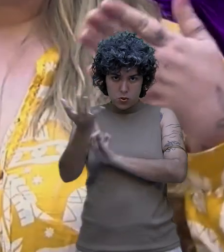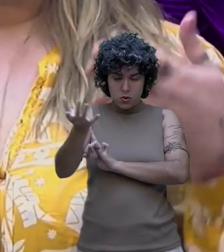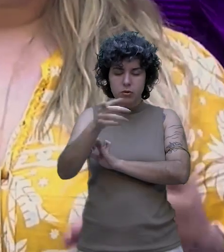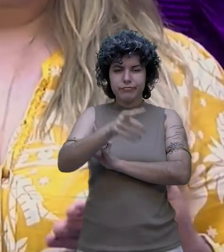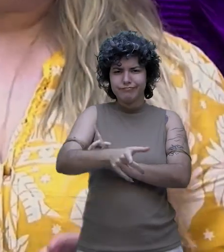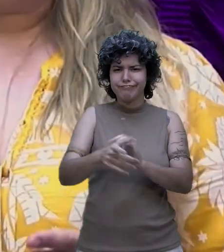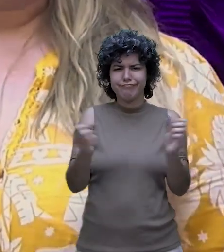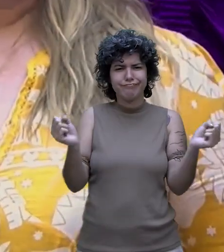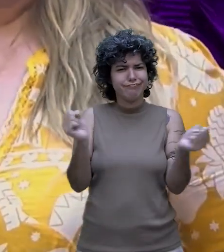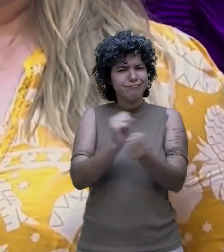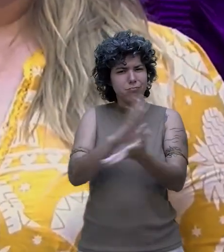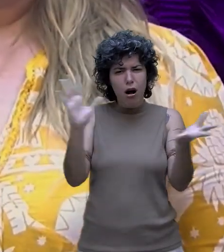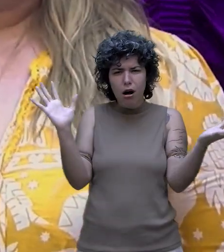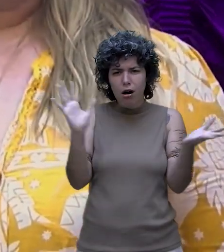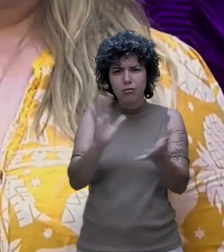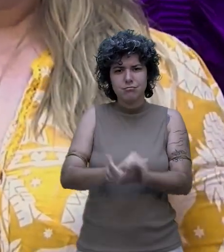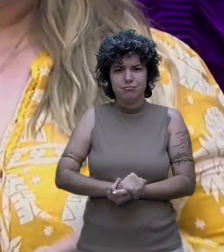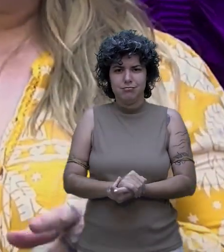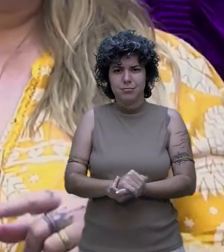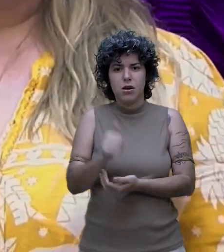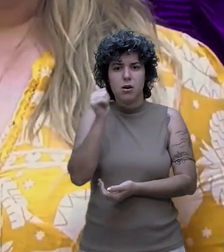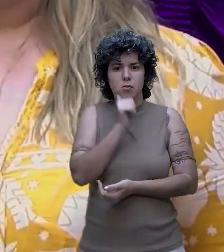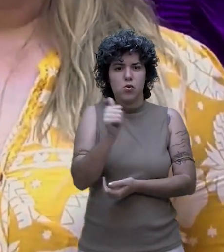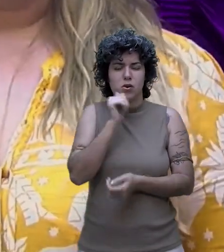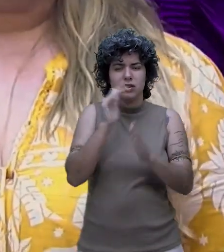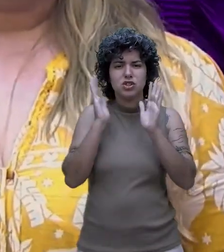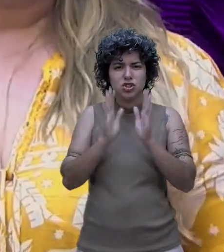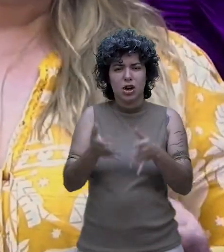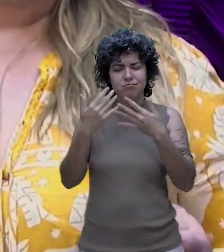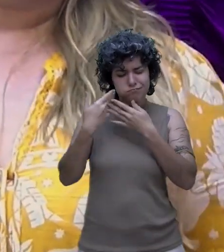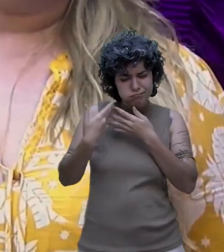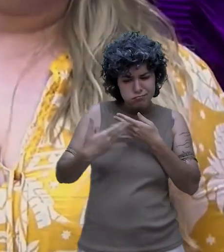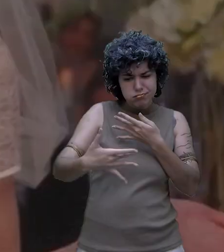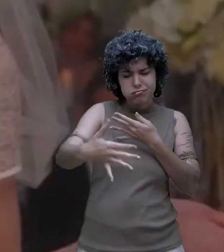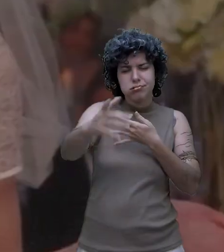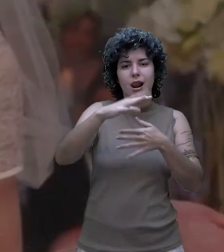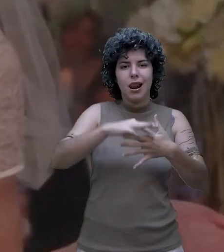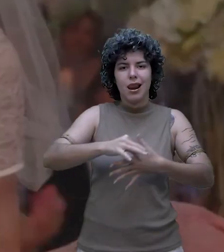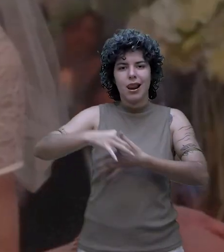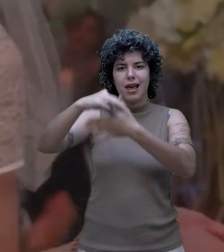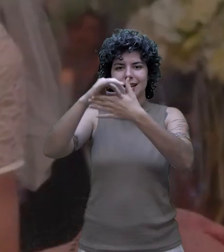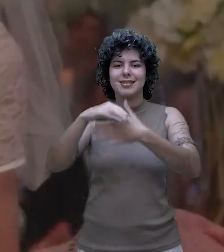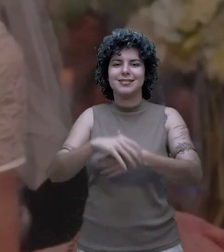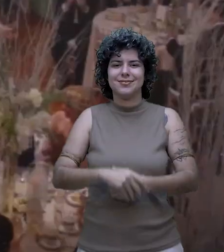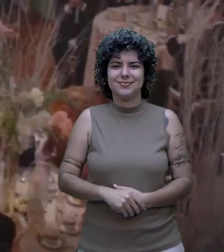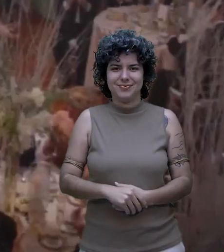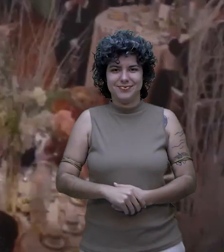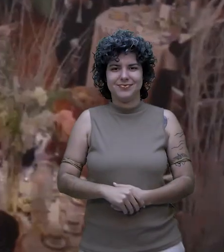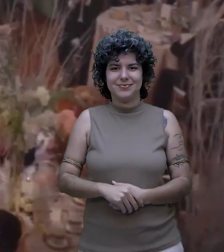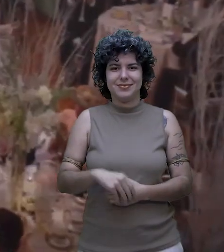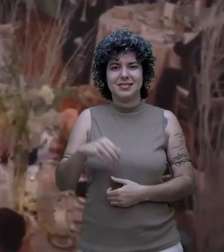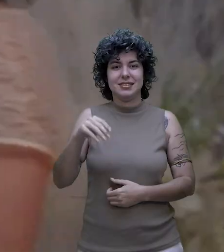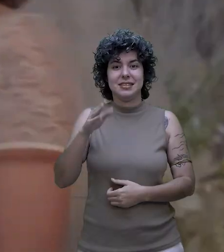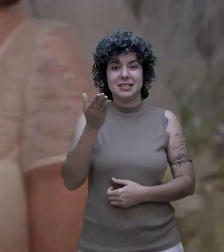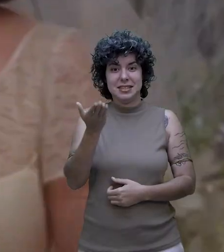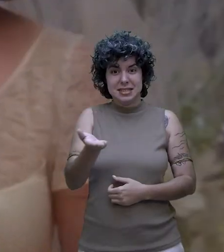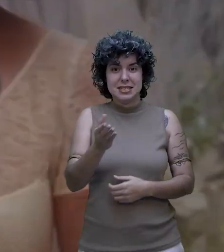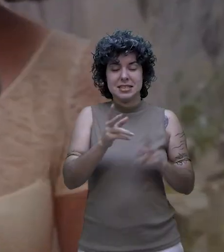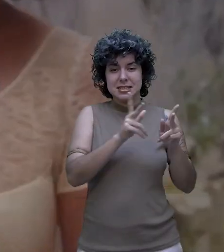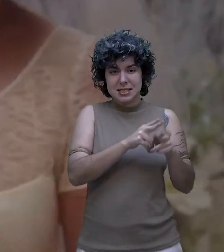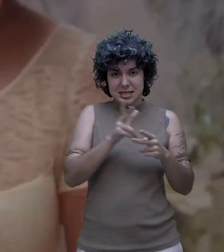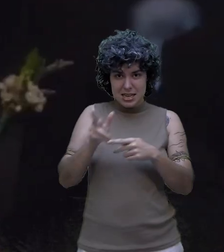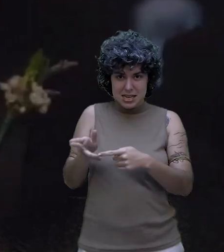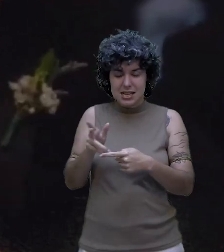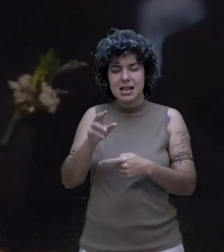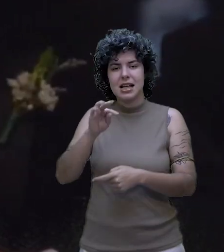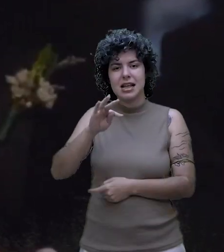já arrombaram a porta da frente da programação das TVs e do streaming. Séries como The Marvelous Mr. Maisel,